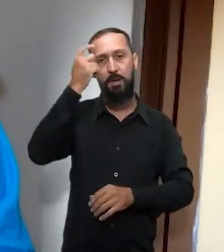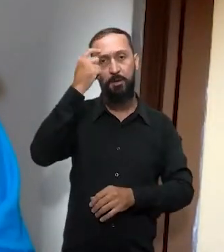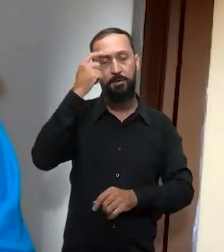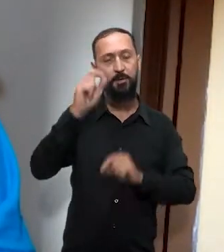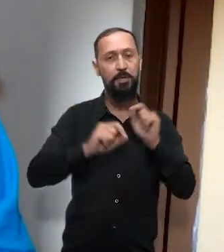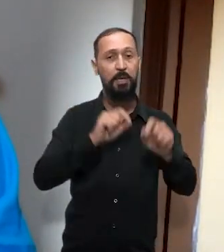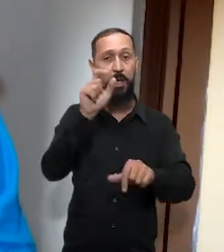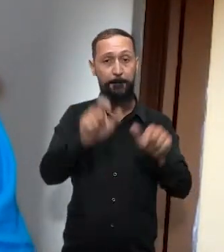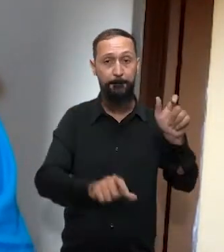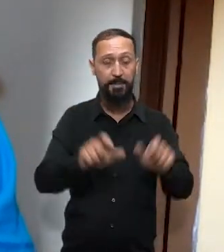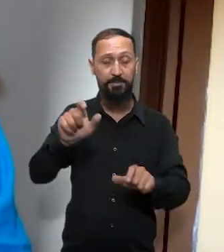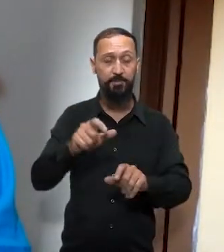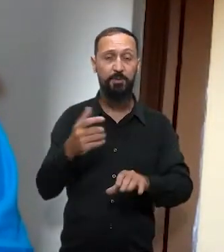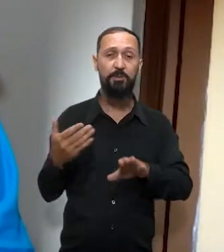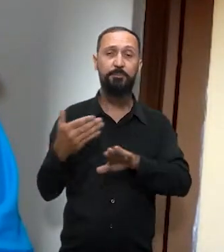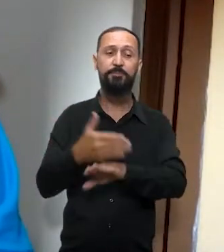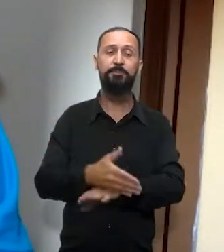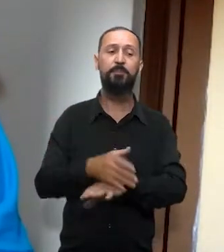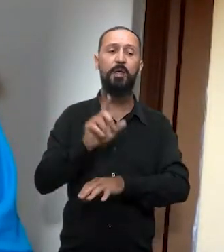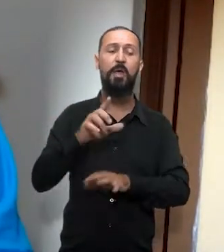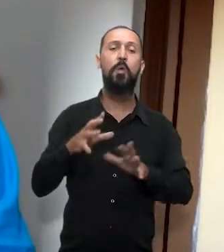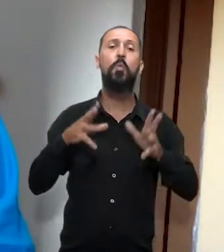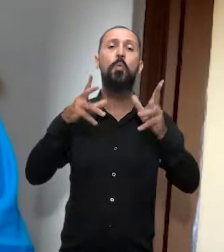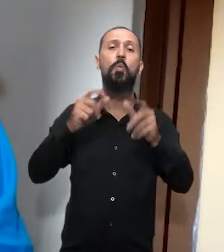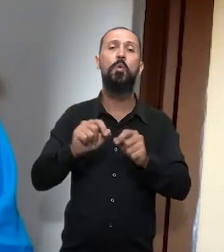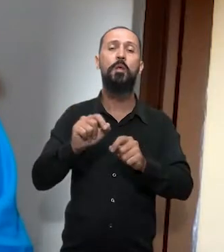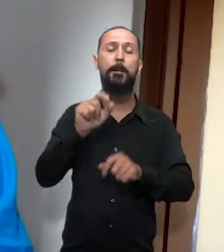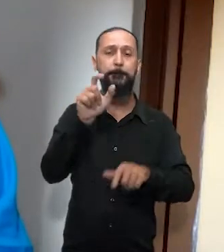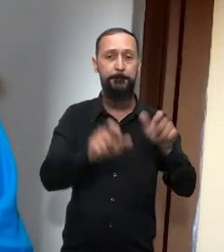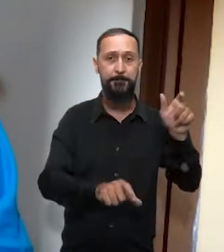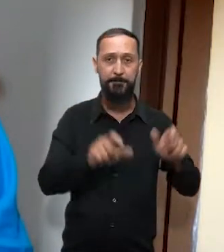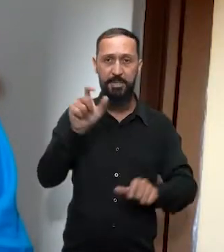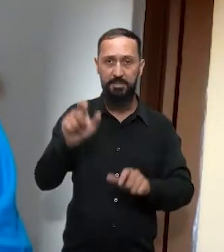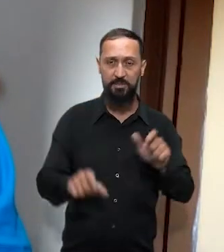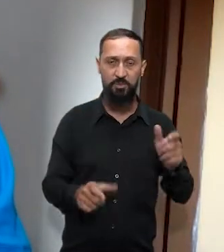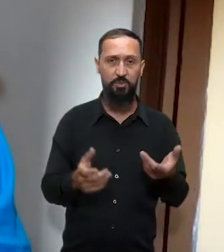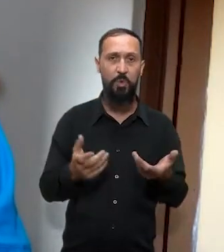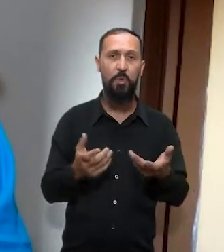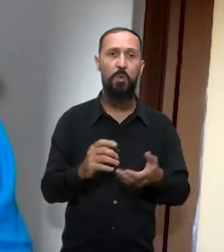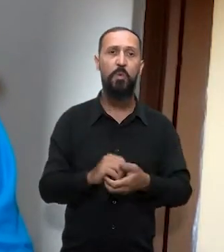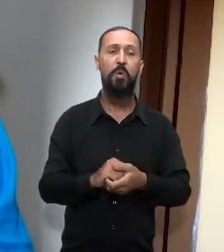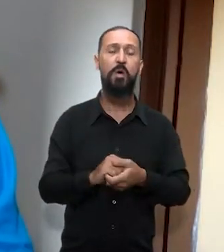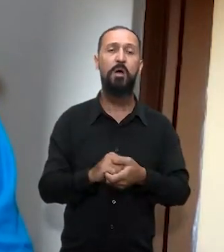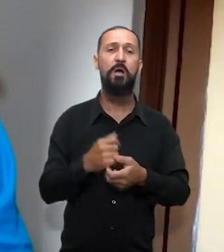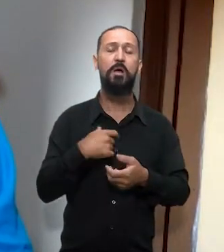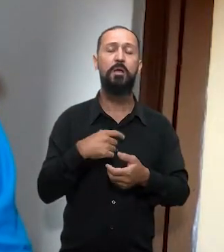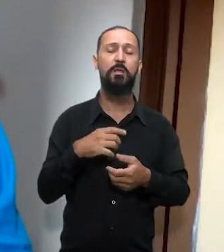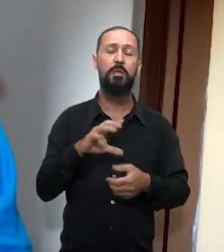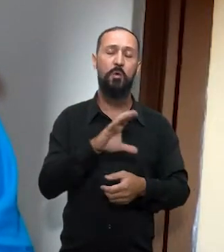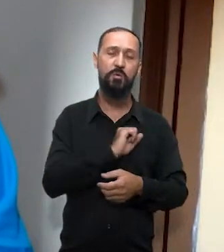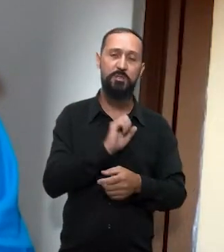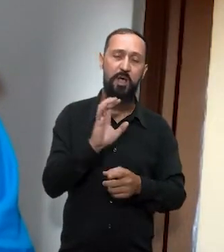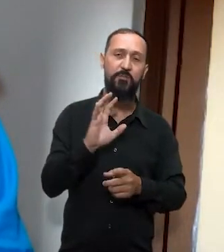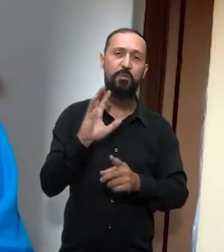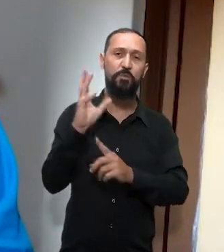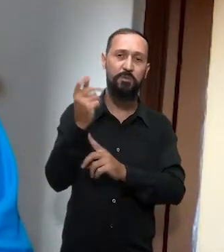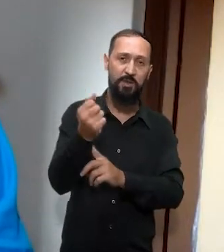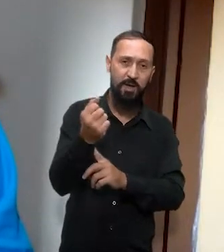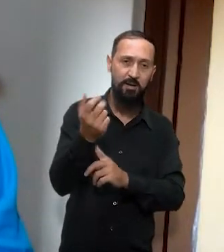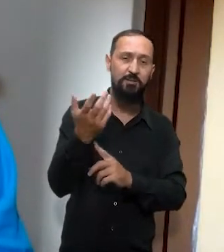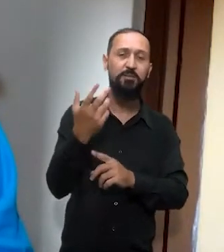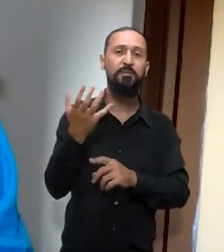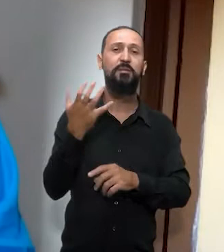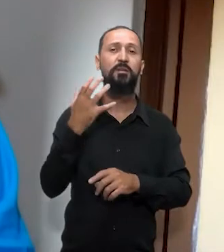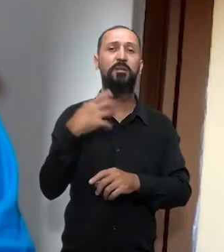para aquela ideia. E as pessoas que frequentavam eram todas pessoas ligadas à arte e à